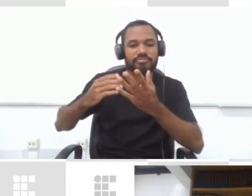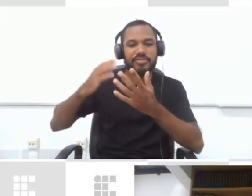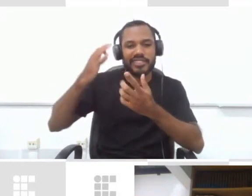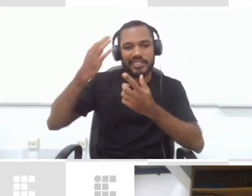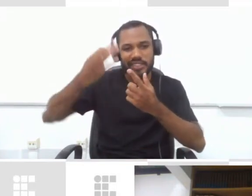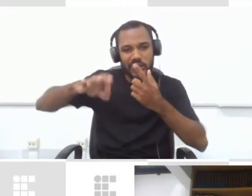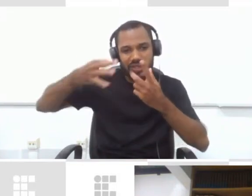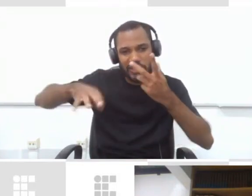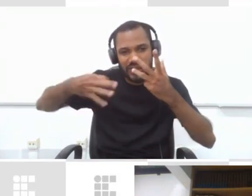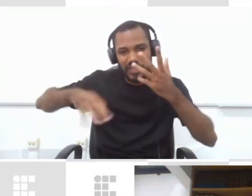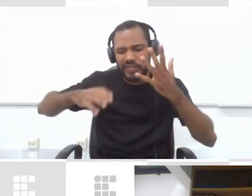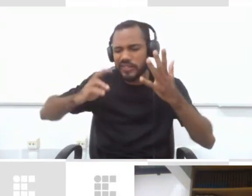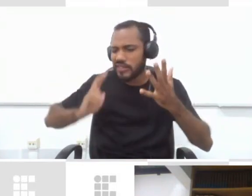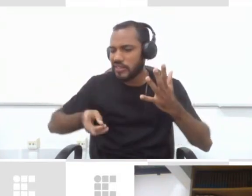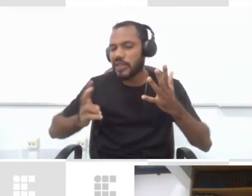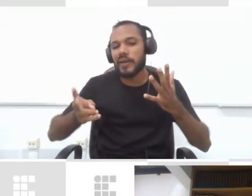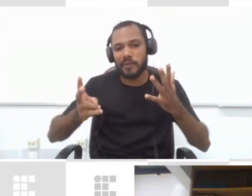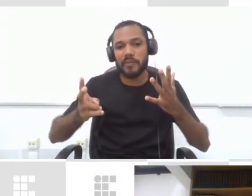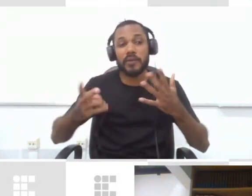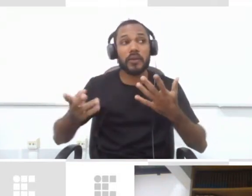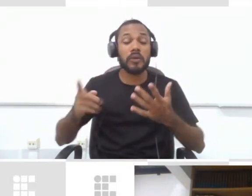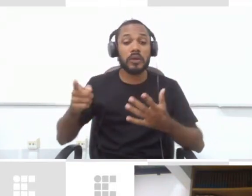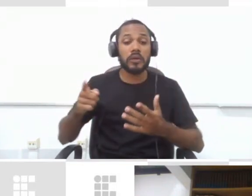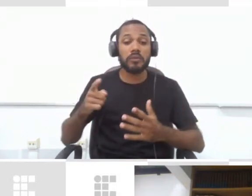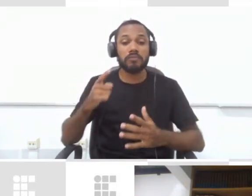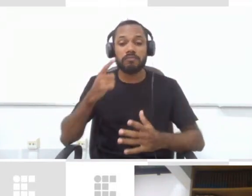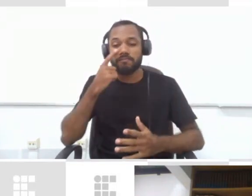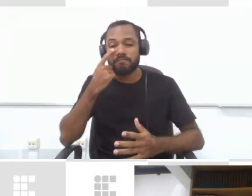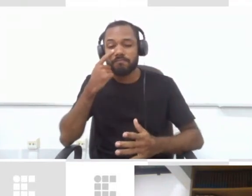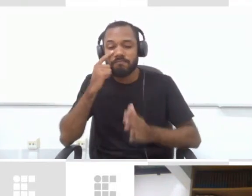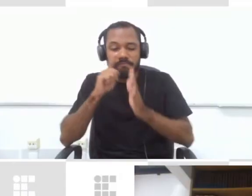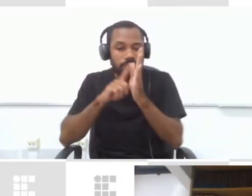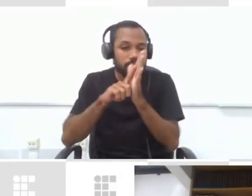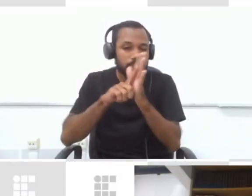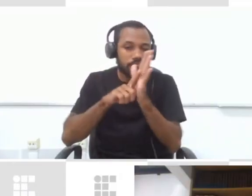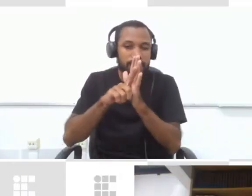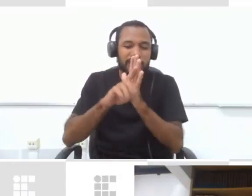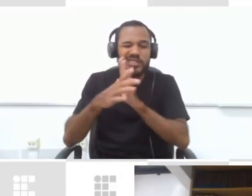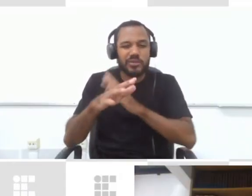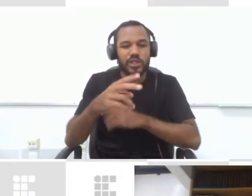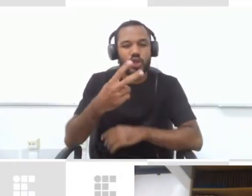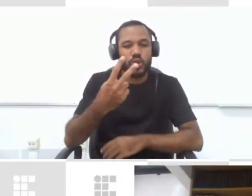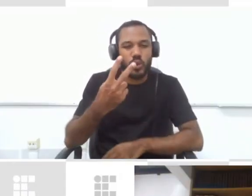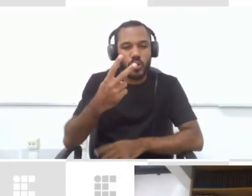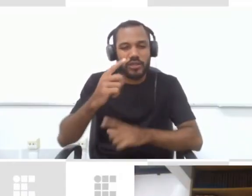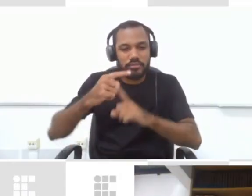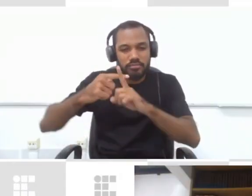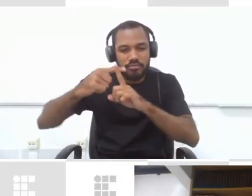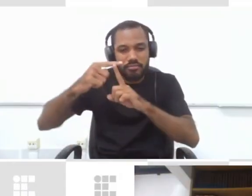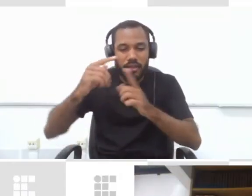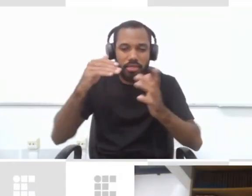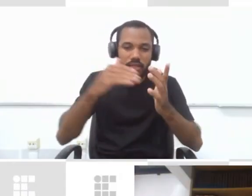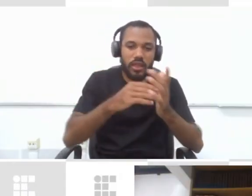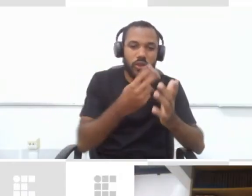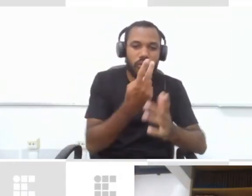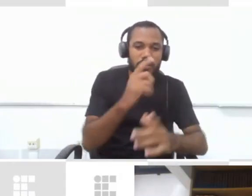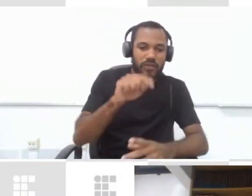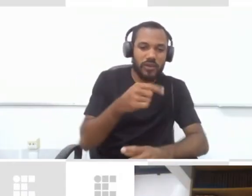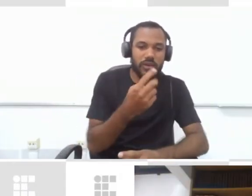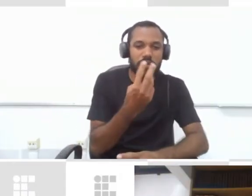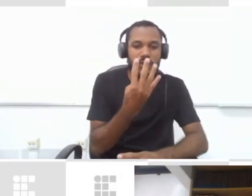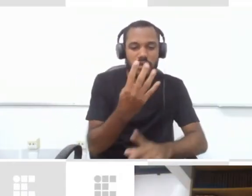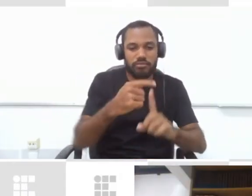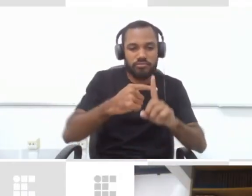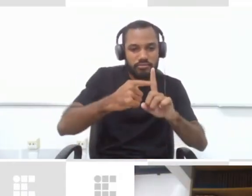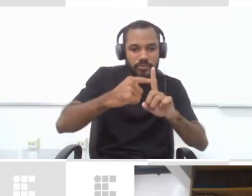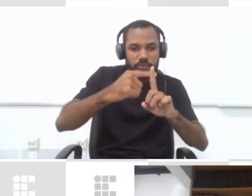e a proposta, e o que eles estão projetando é um aquecimento, como eu mostrei a vocês, de 2 graus a 2,4 graus Celsius até 2050. Isso